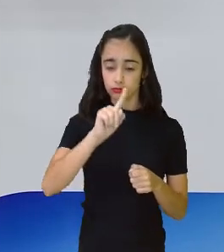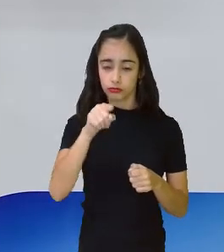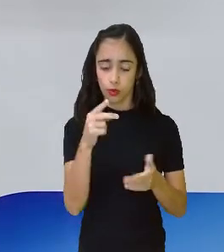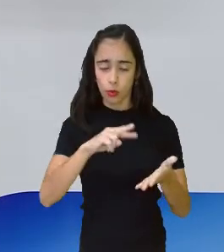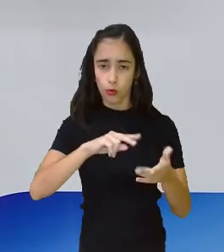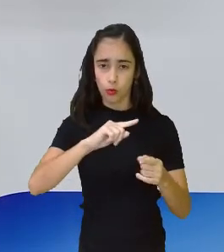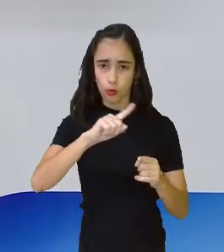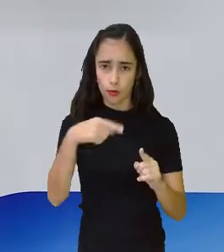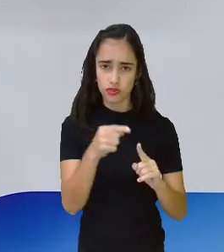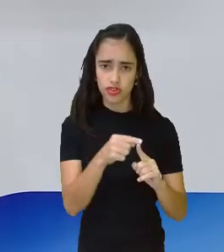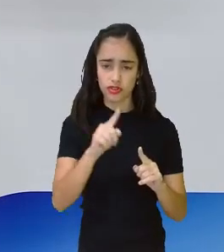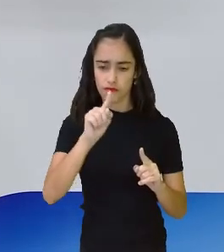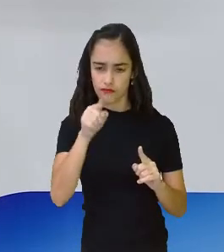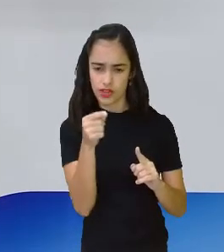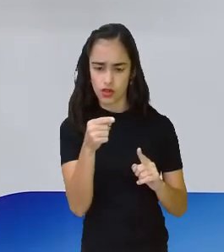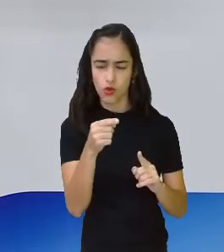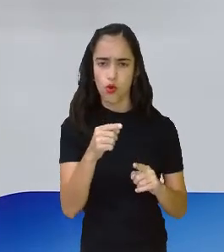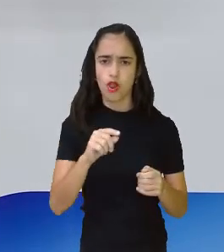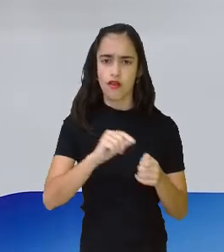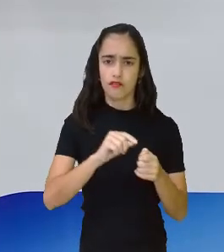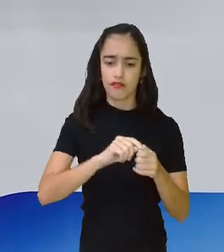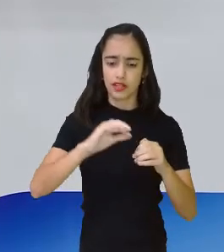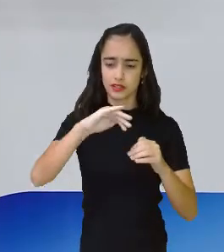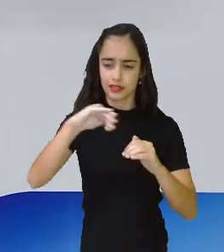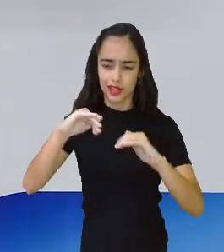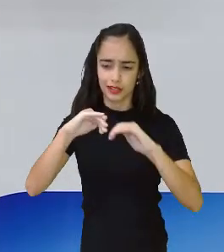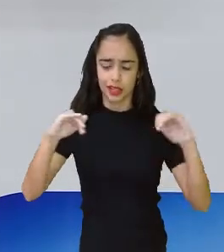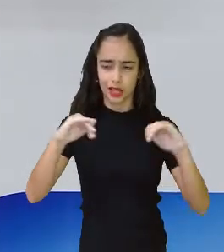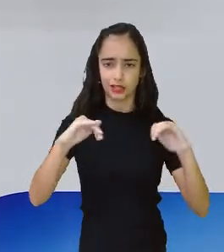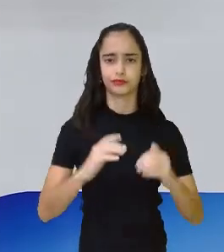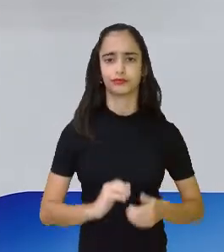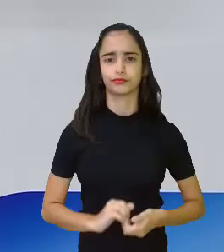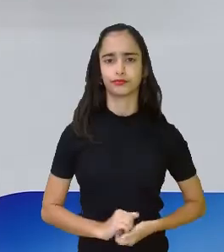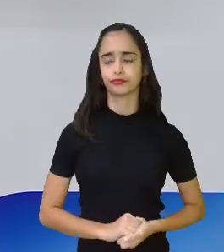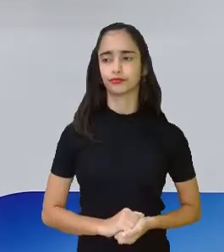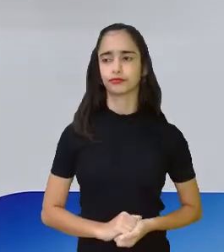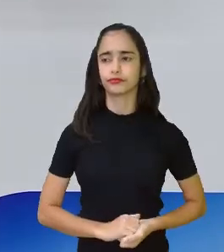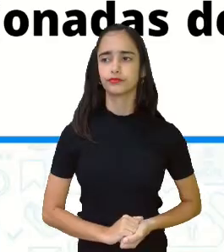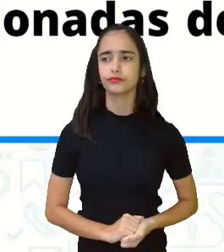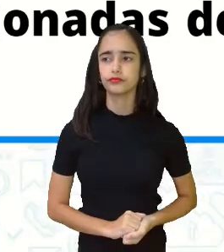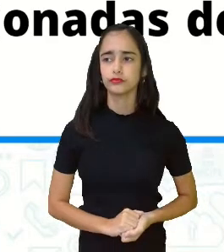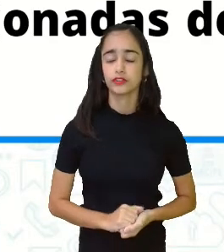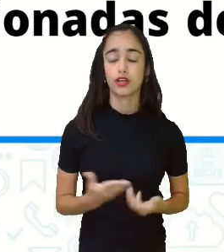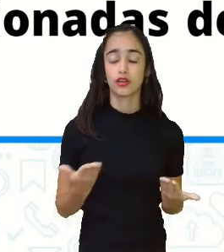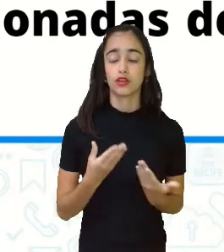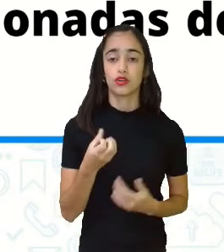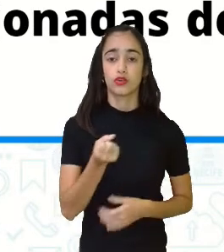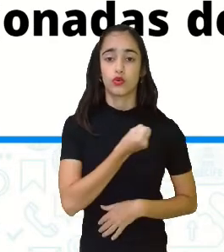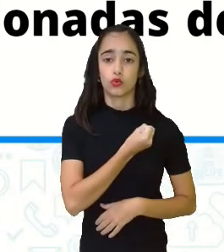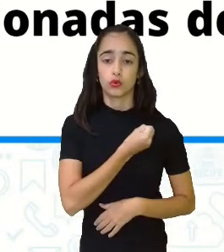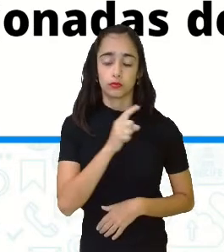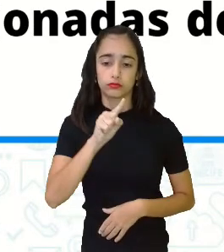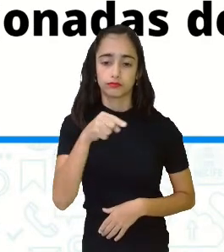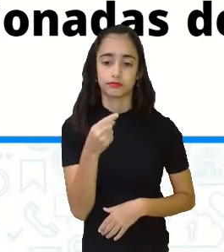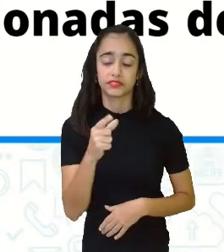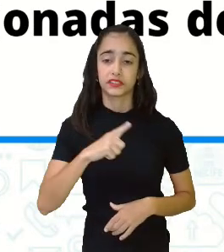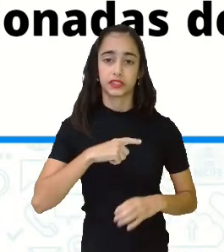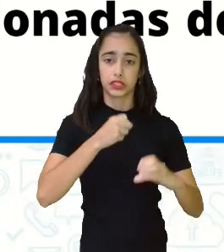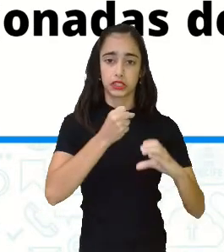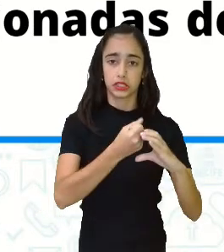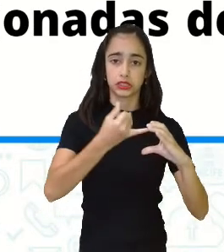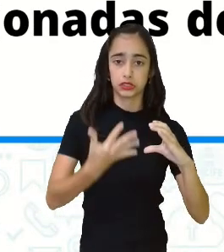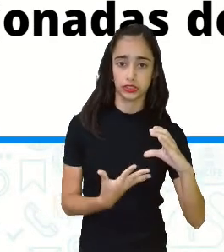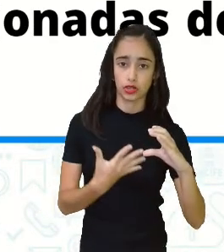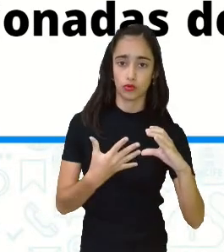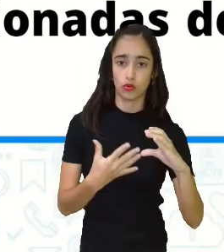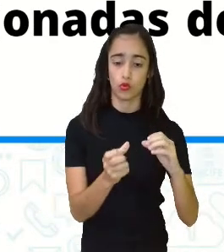vírgula são considerados números decimais. Os números decimais são caracterizados por ter uma